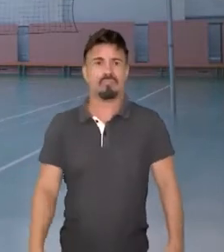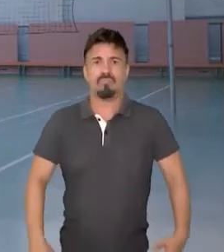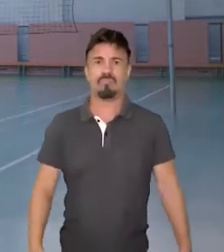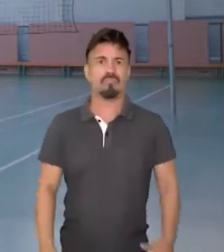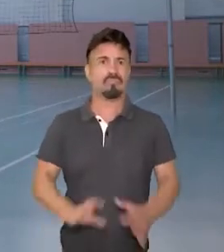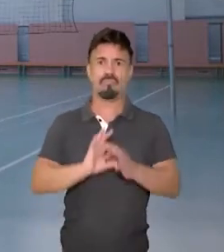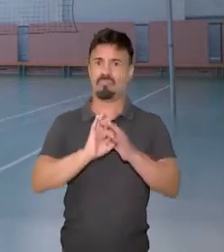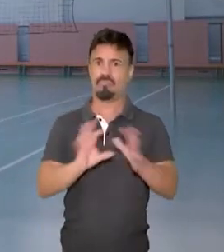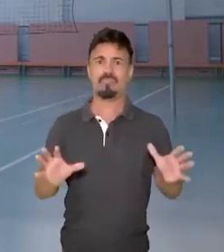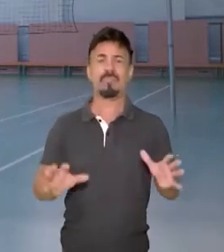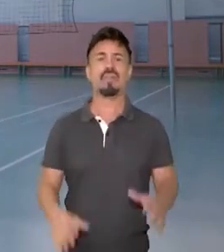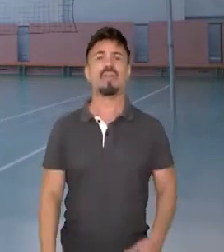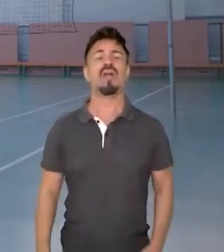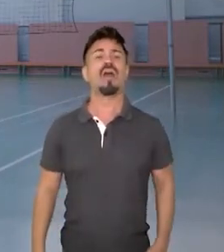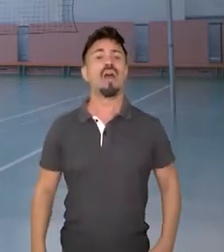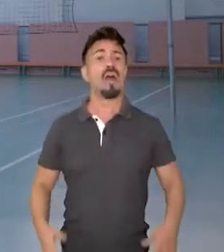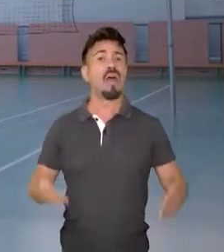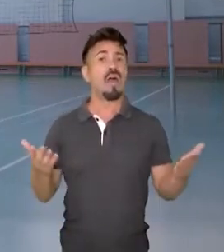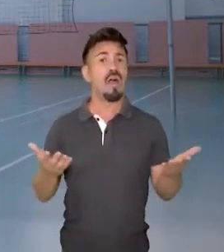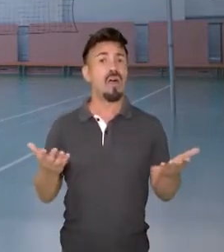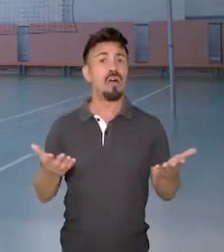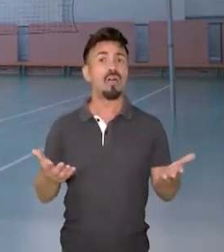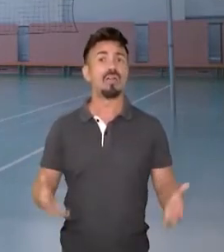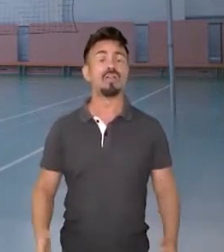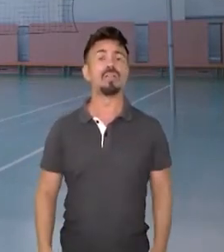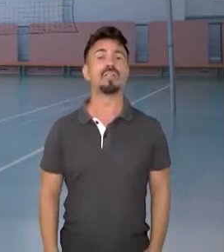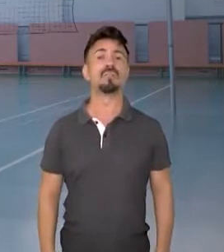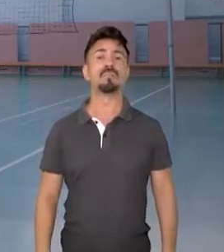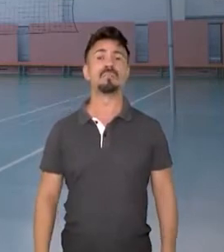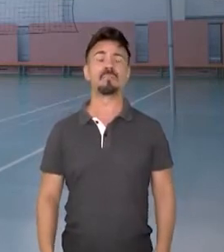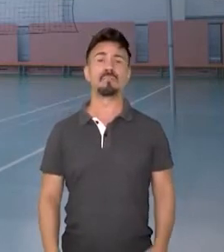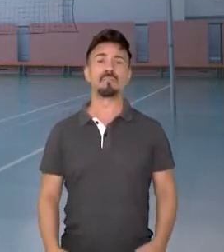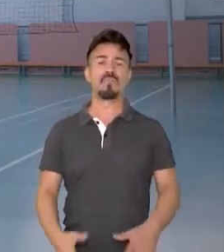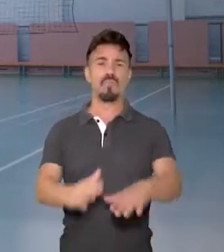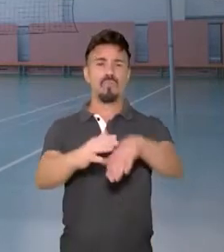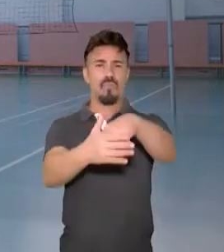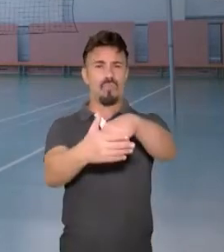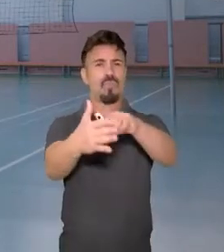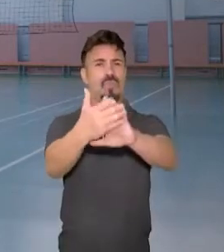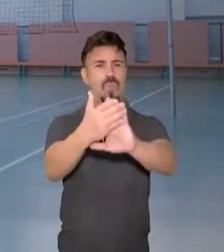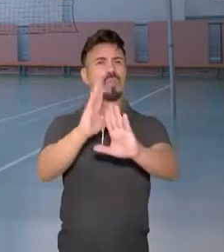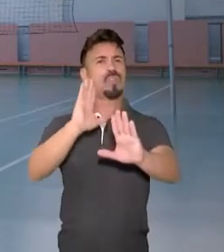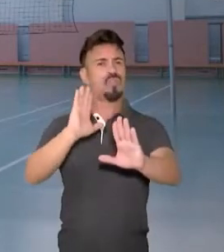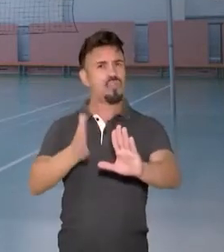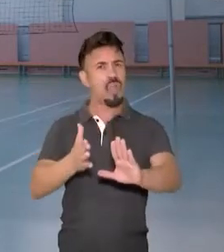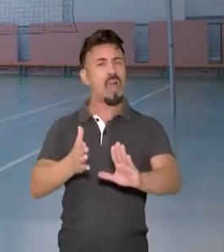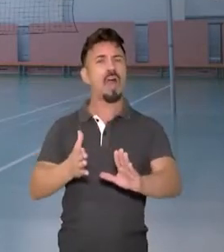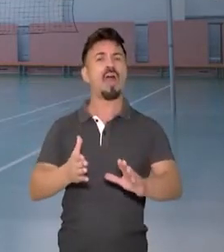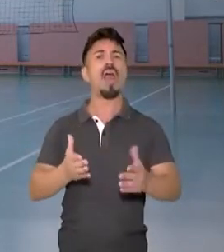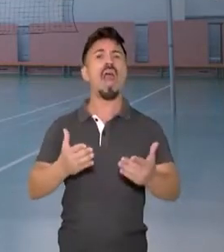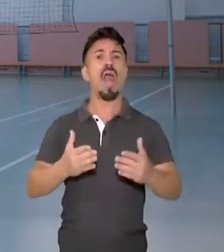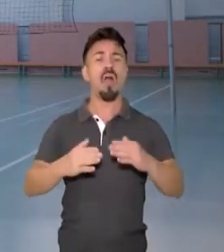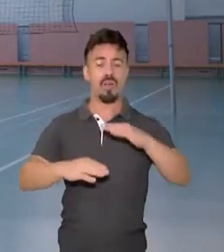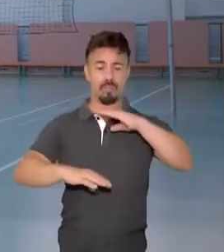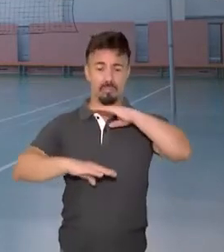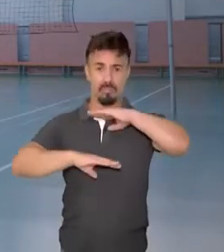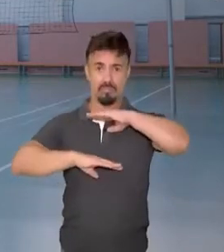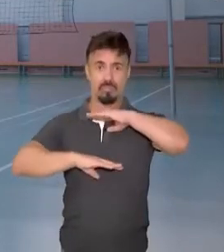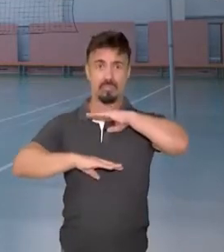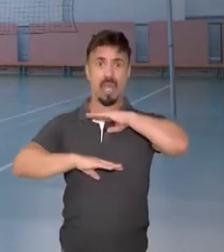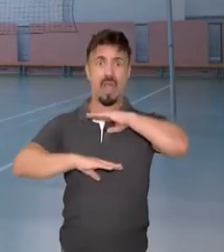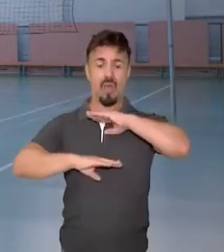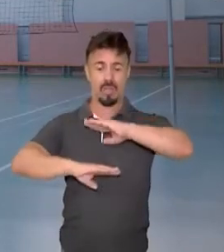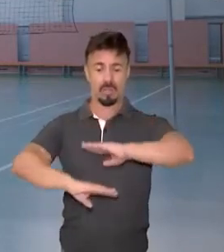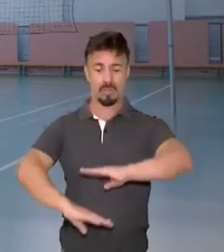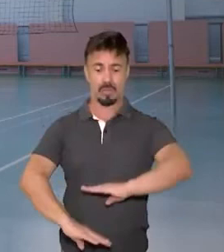movimenta e agora após ter a unidade nos membros superiores a gente vamos agora nossos membros inferiores